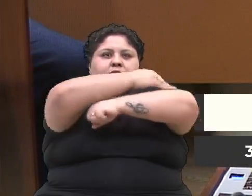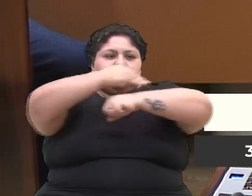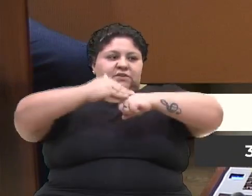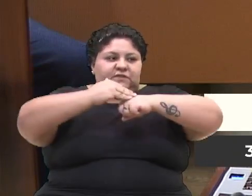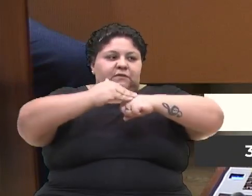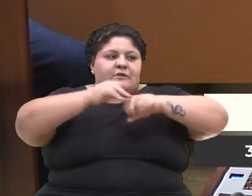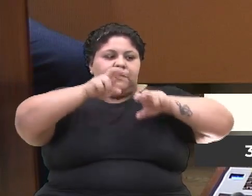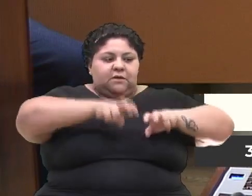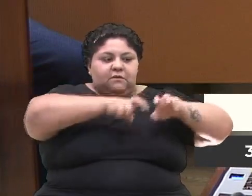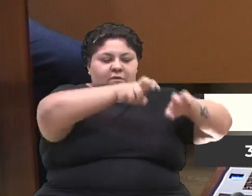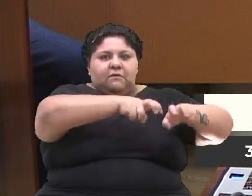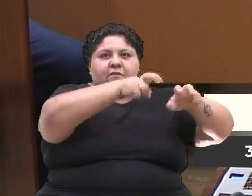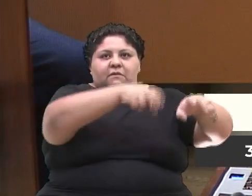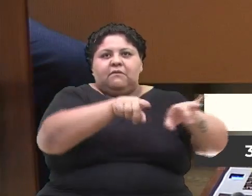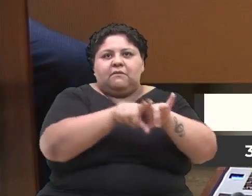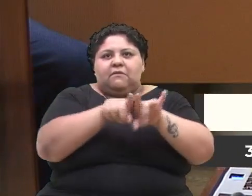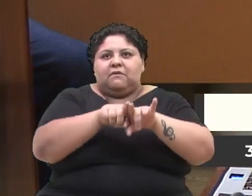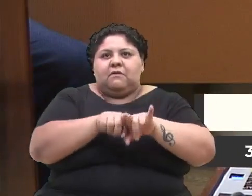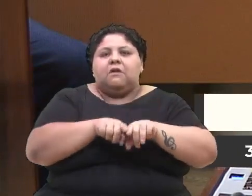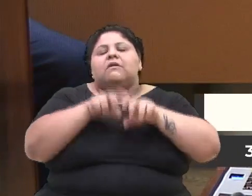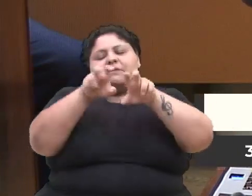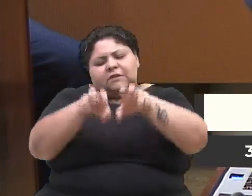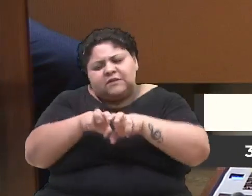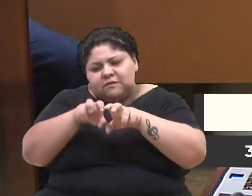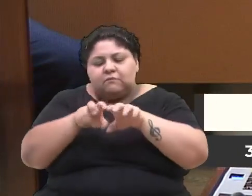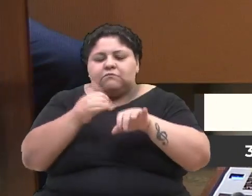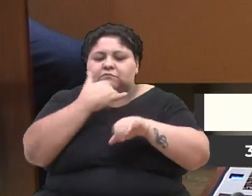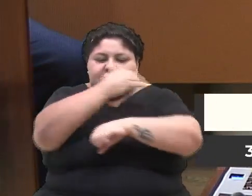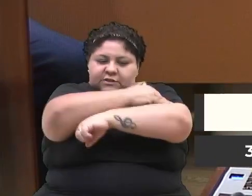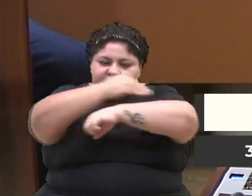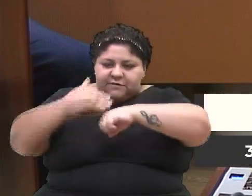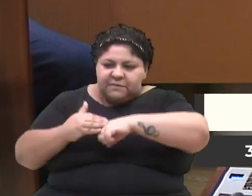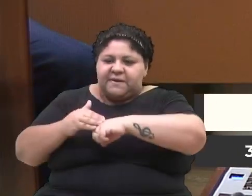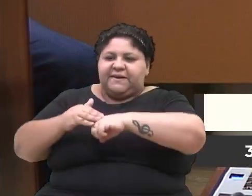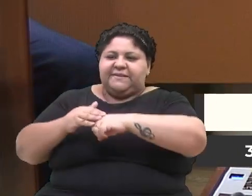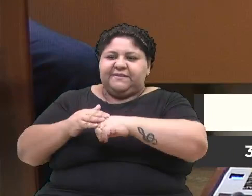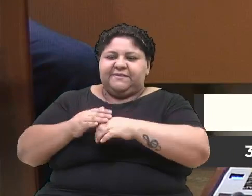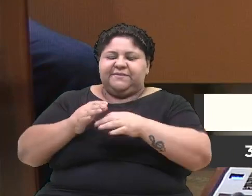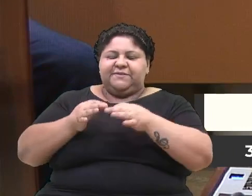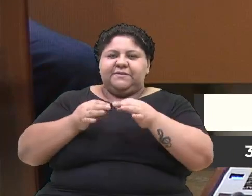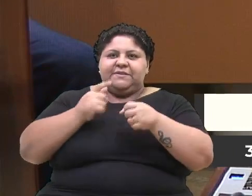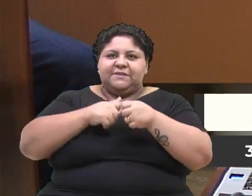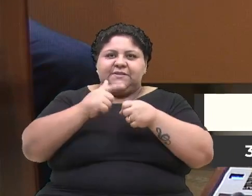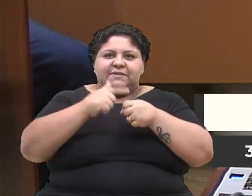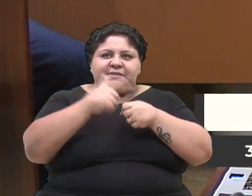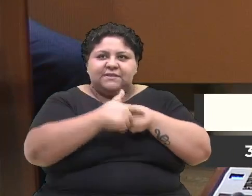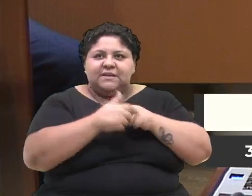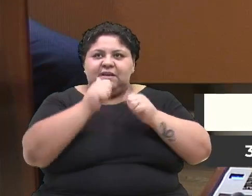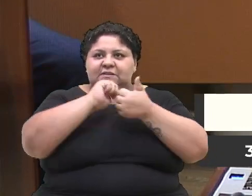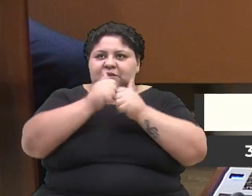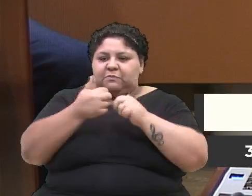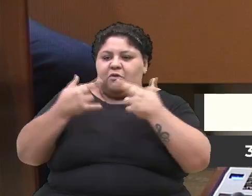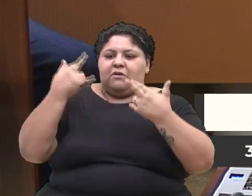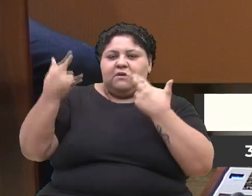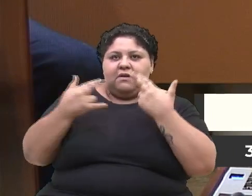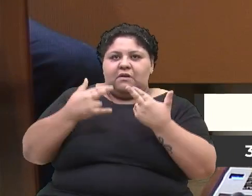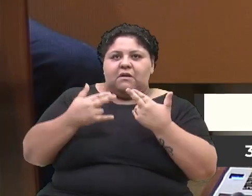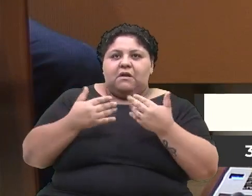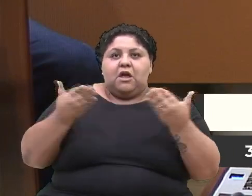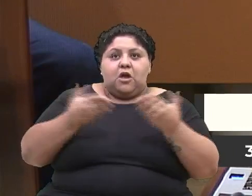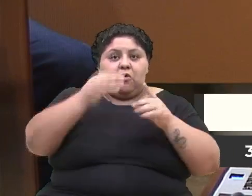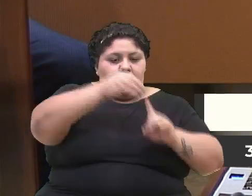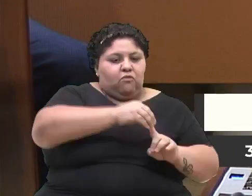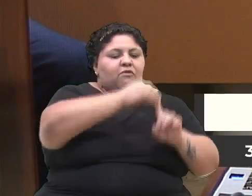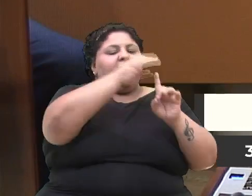interior, ou de asfaltamento na cidade, ou no esporte e lazer. Eu acho que a prioridade para nós, nesse momento,